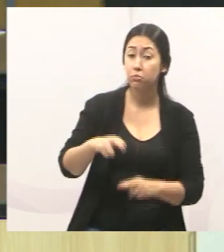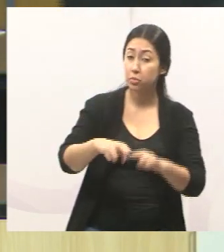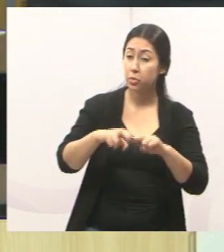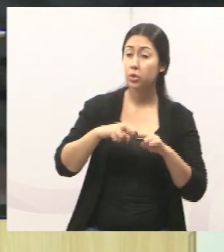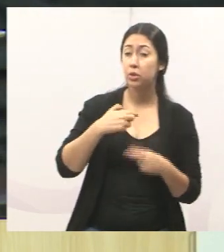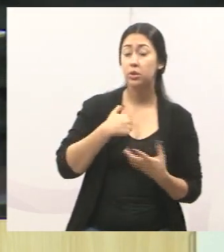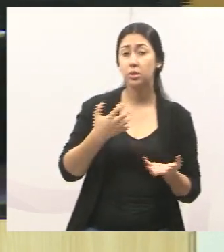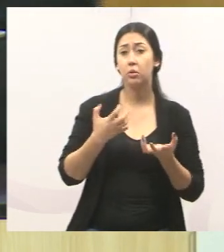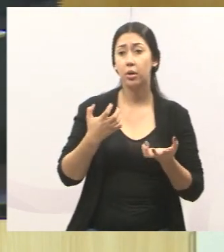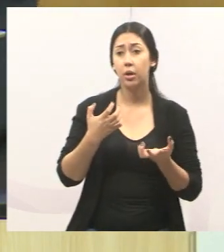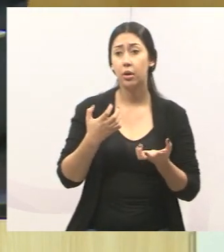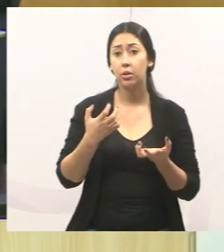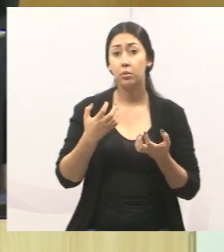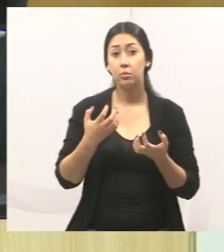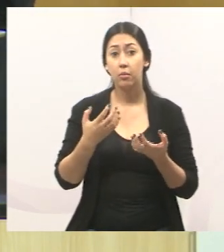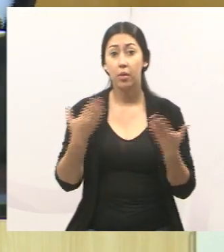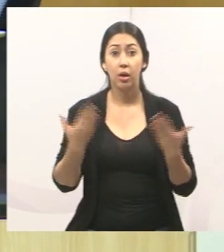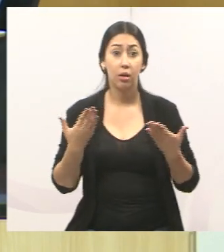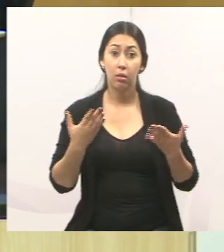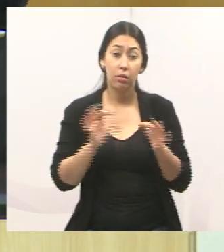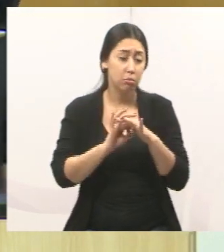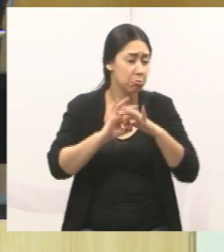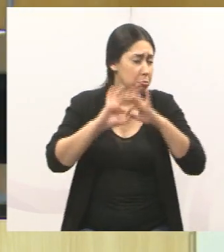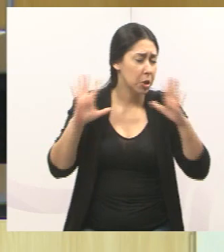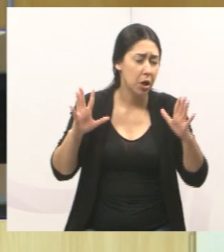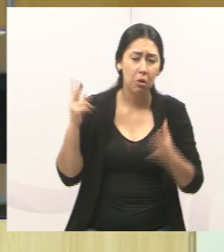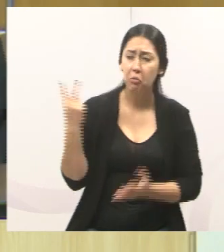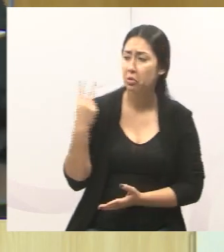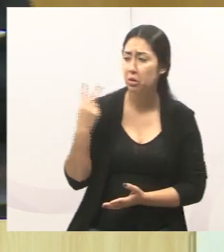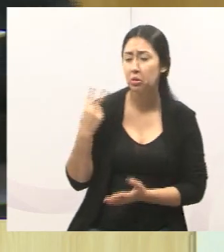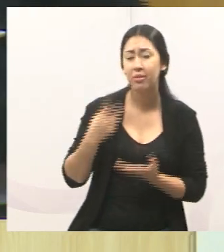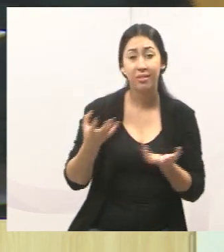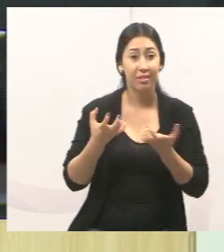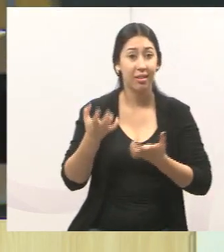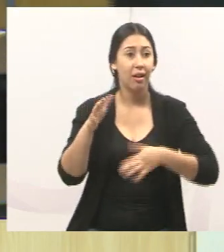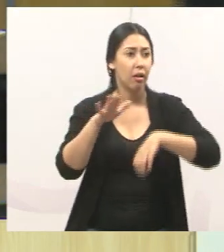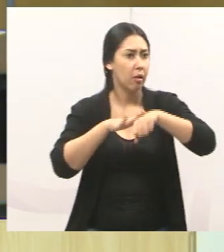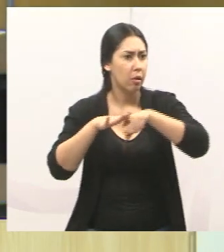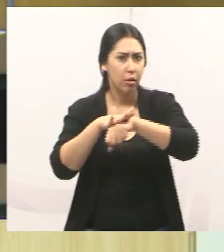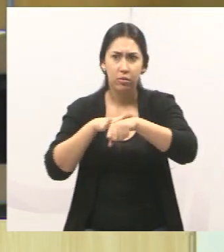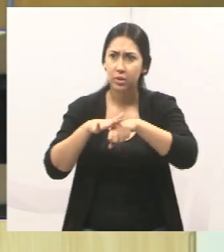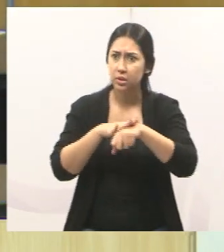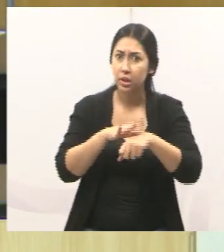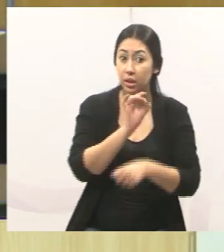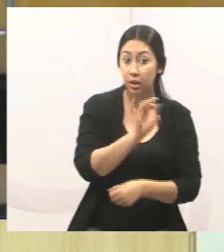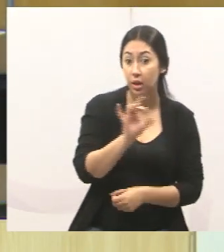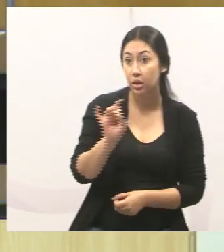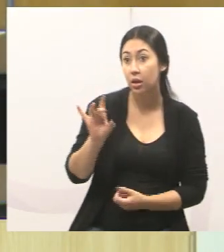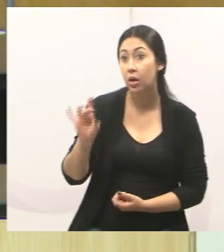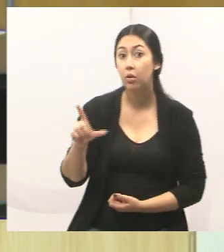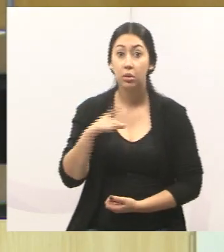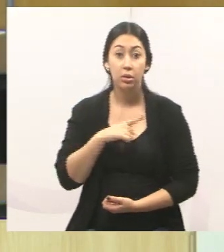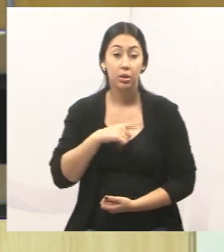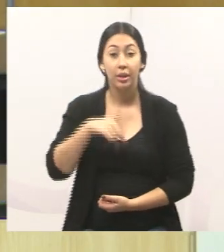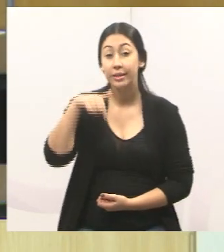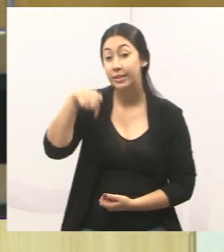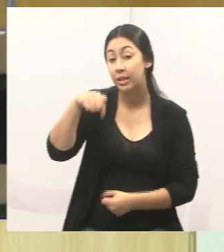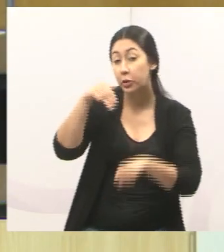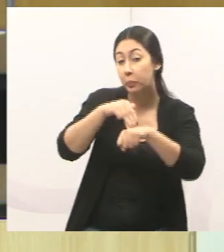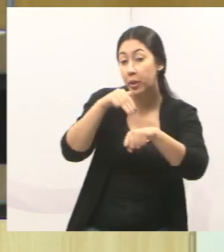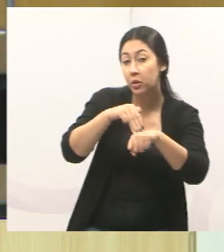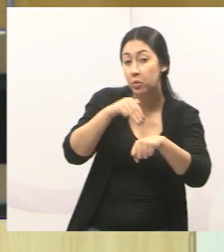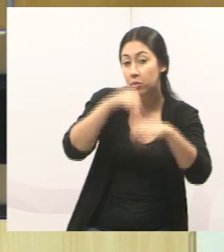quero conceder a palavra aos vereadores que queiram discutir a matéria, tendo cada um o tempo de 7 minutos